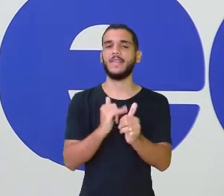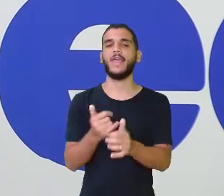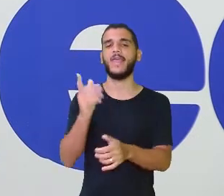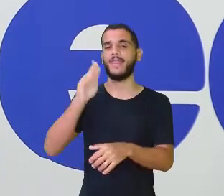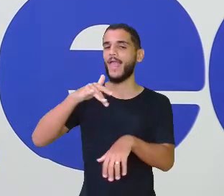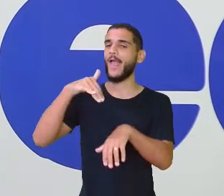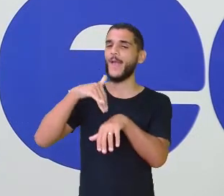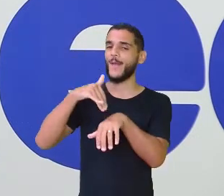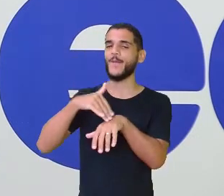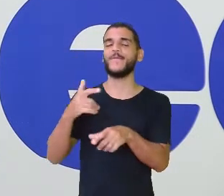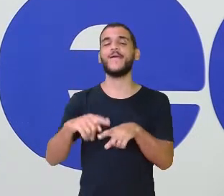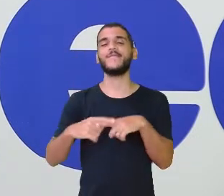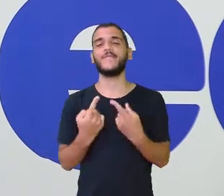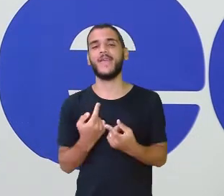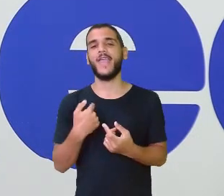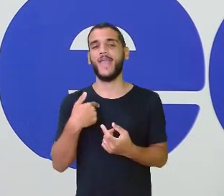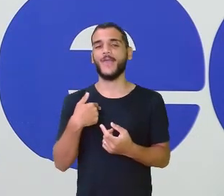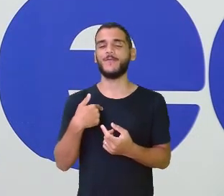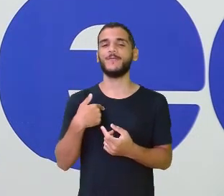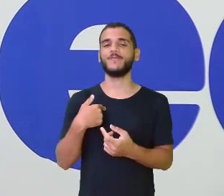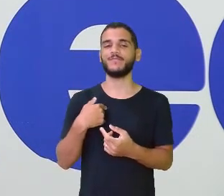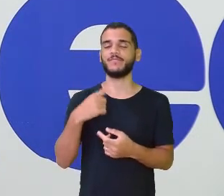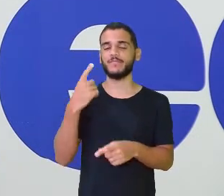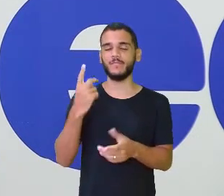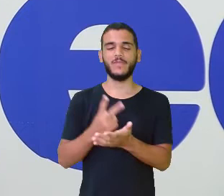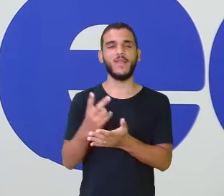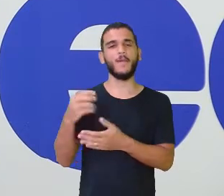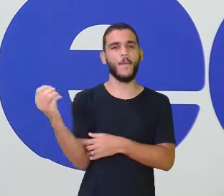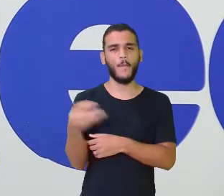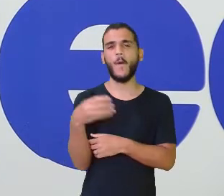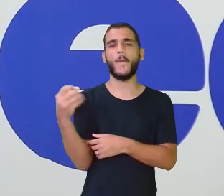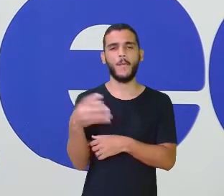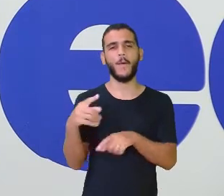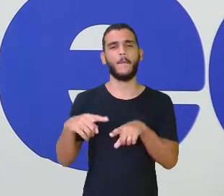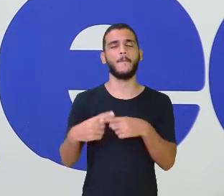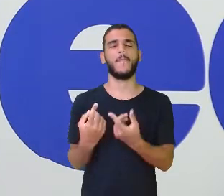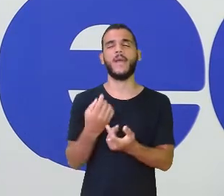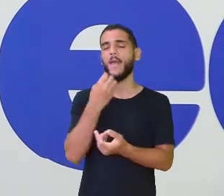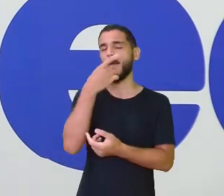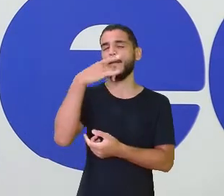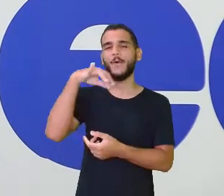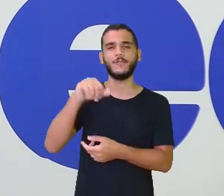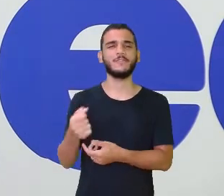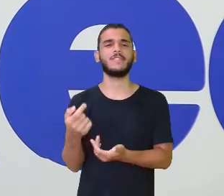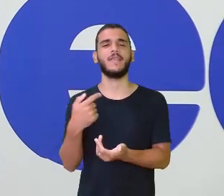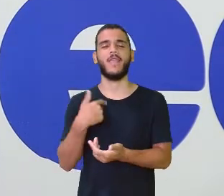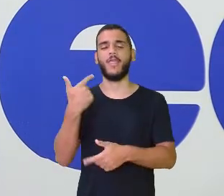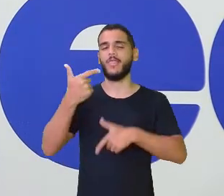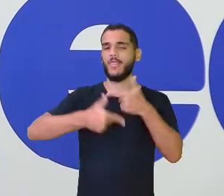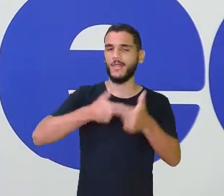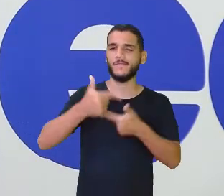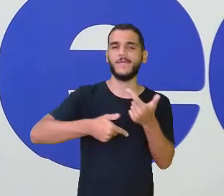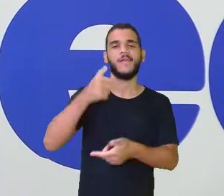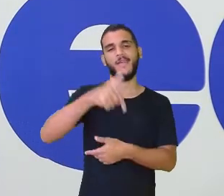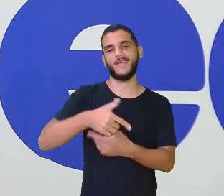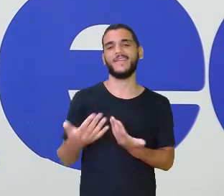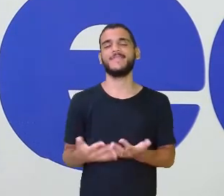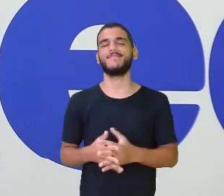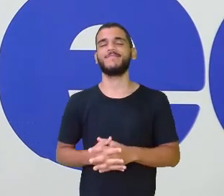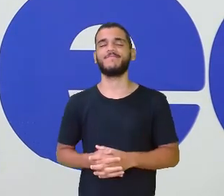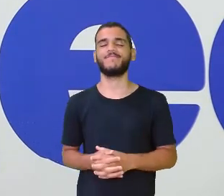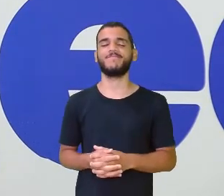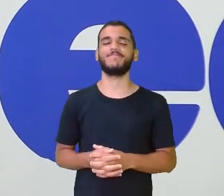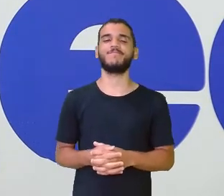Estou atualizando aqui direto. Mandem seus bons dias. São eles que dão aquele gás para a gente trabalhar, não é isso, professora? Com